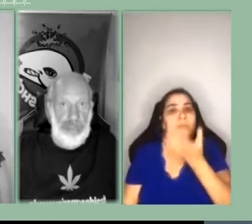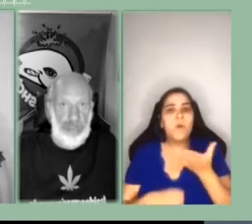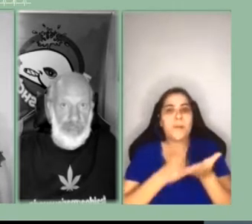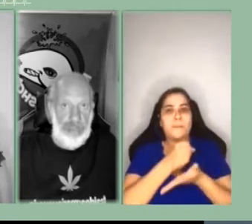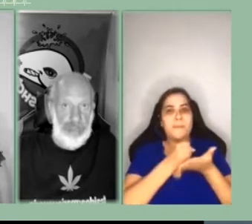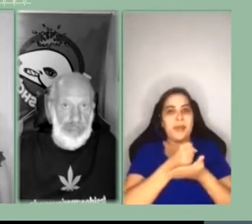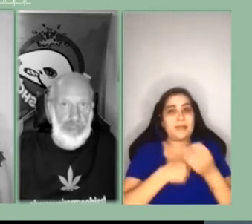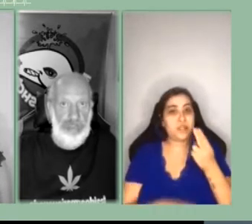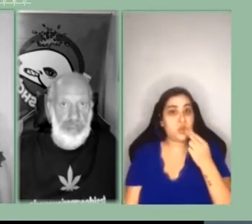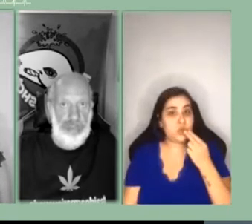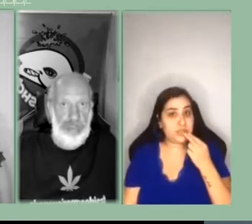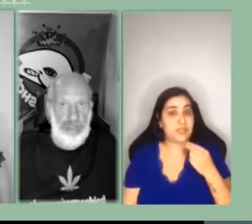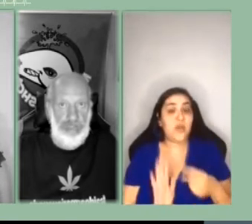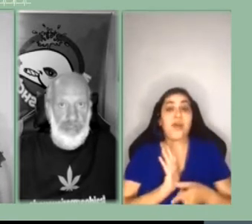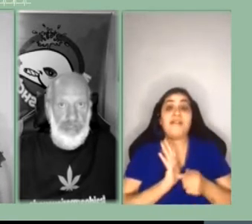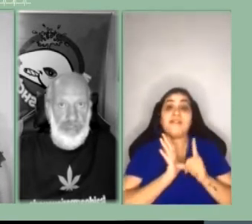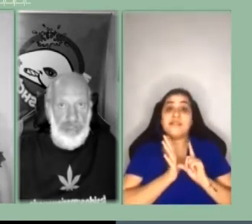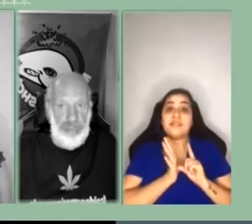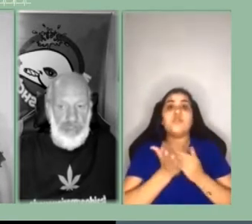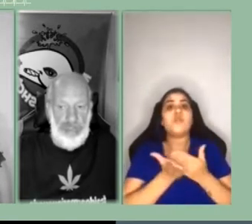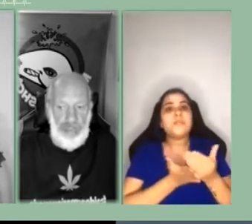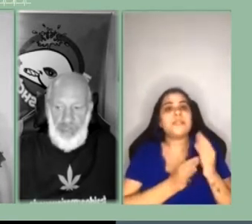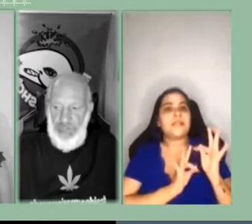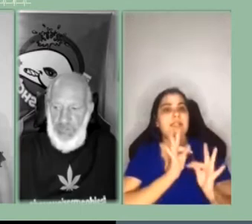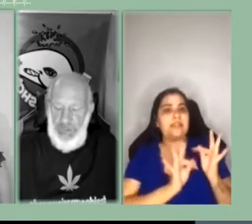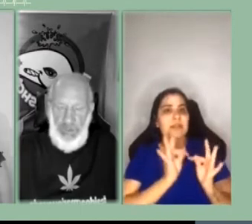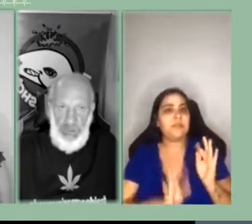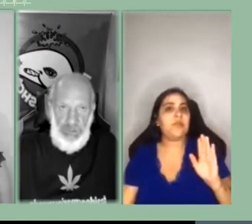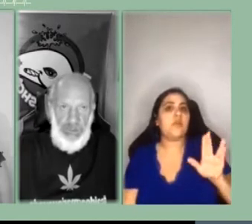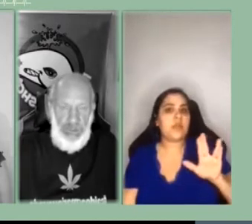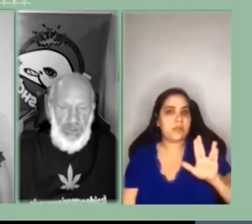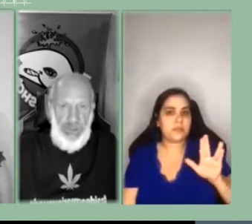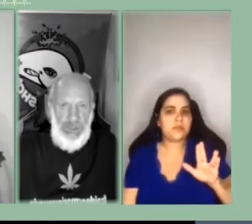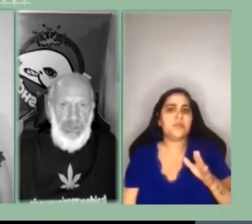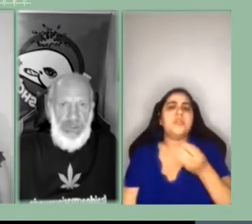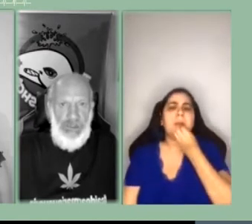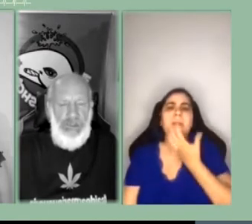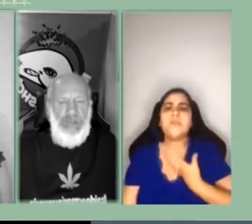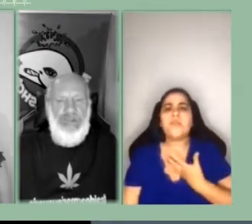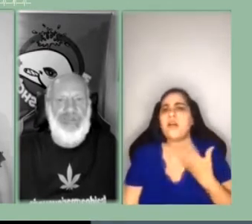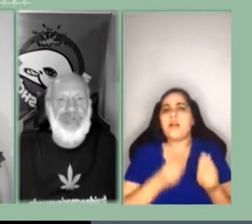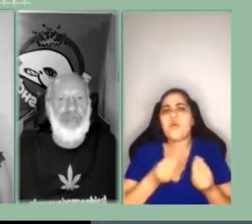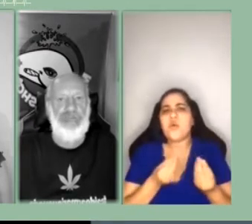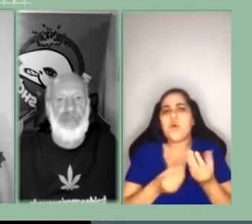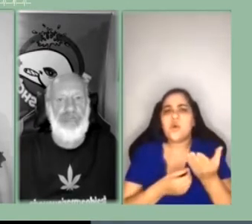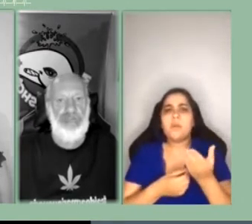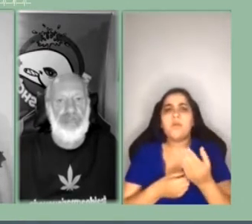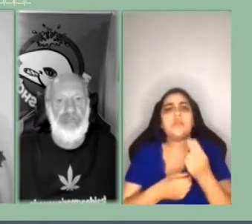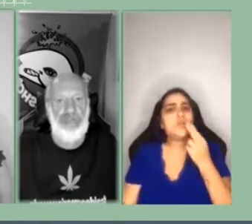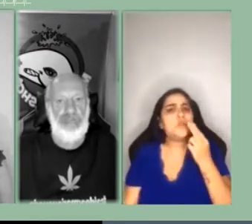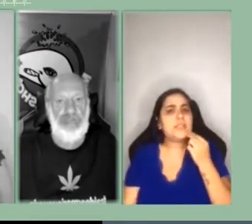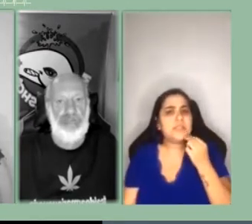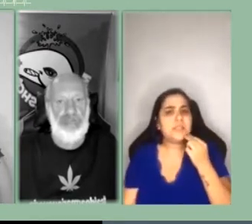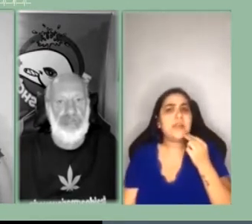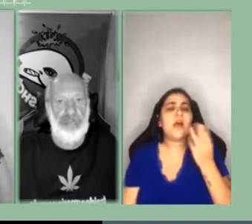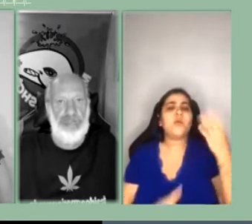nutricional antes de a gente começar um tratamento com os canabinoides. Me fala um pouquinho sobre isso, Déia, sobre a nutrição